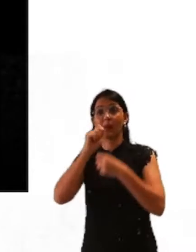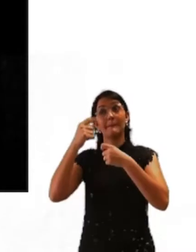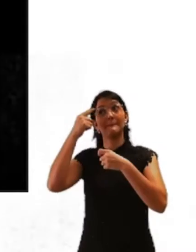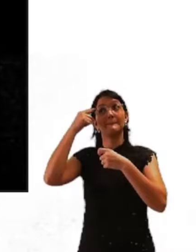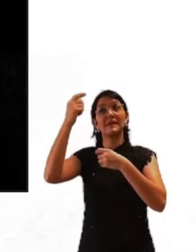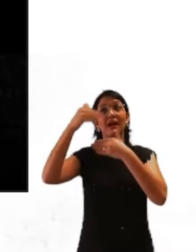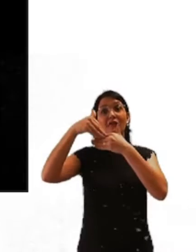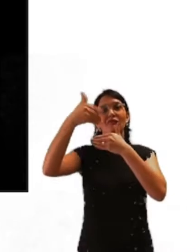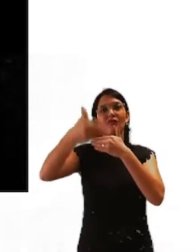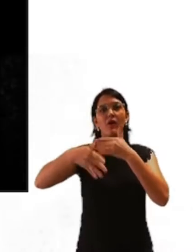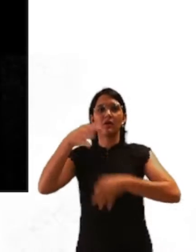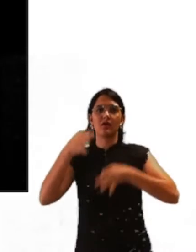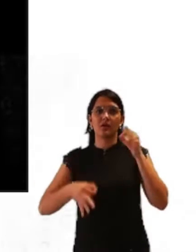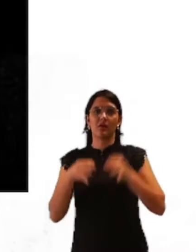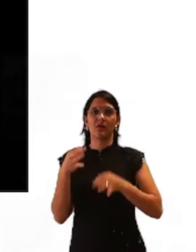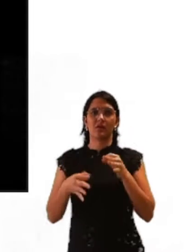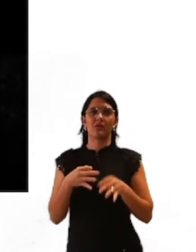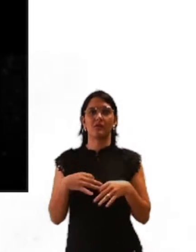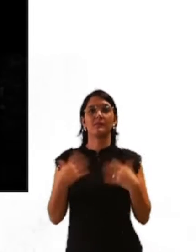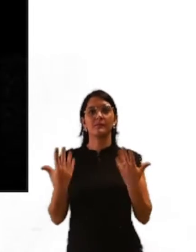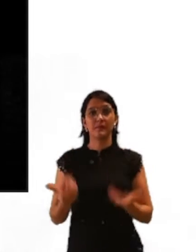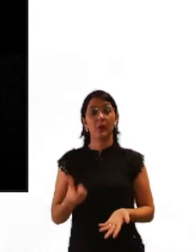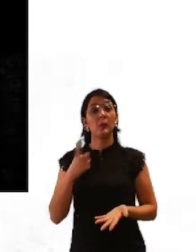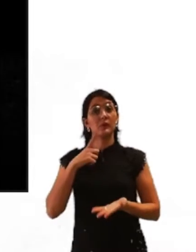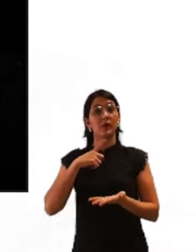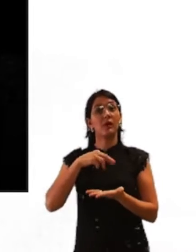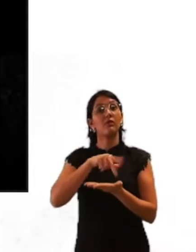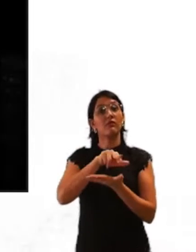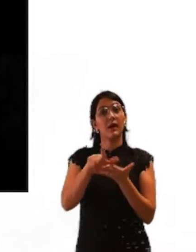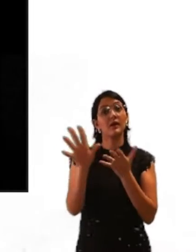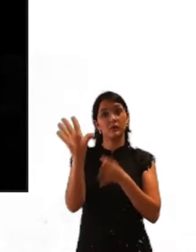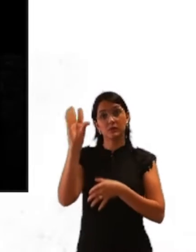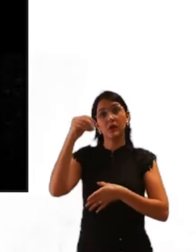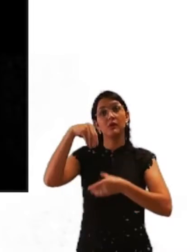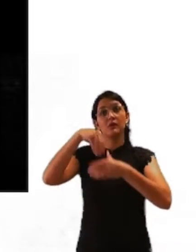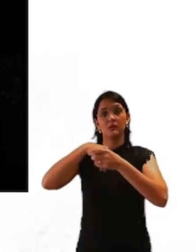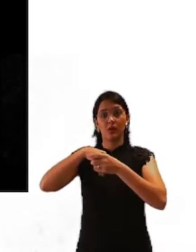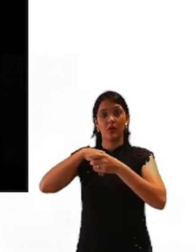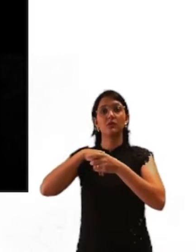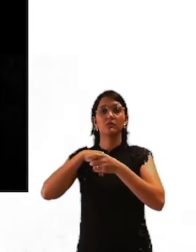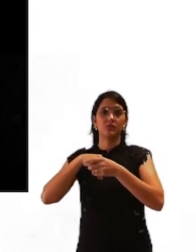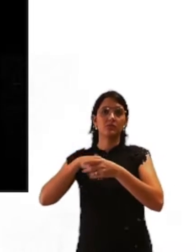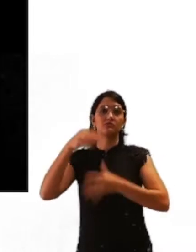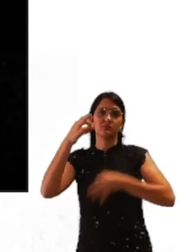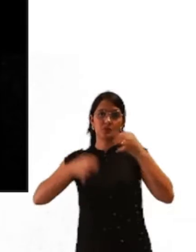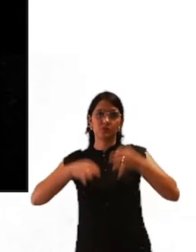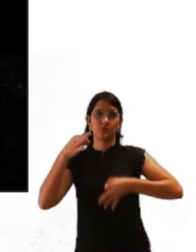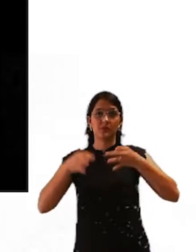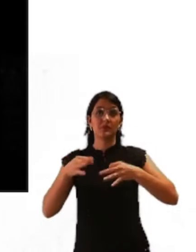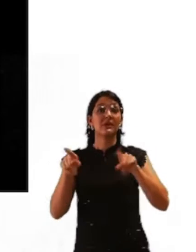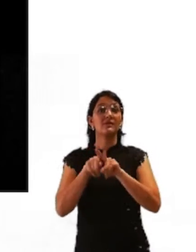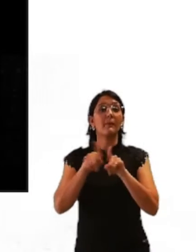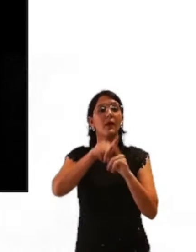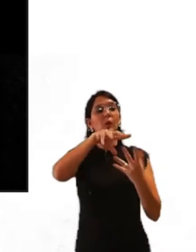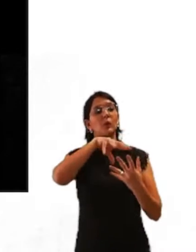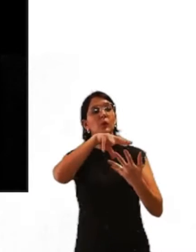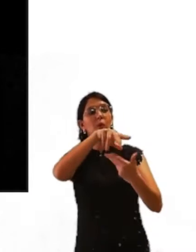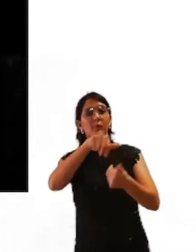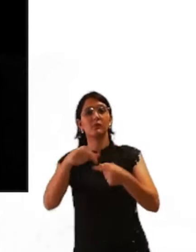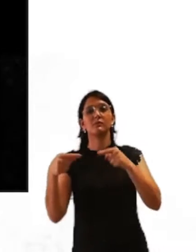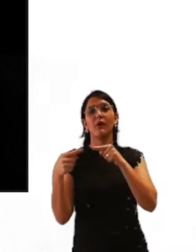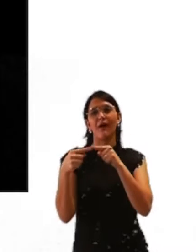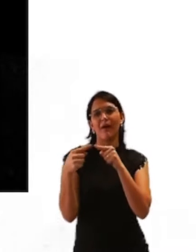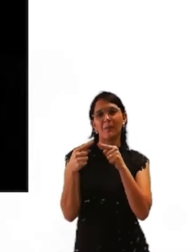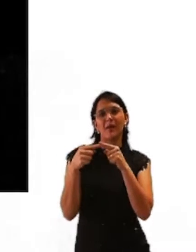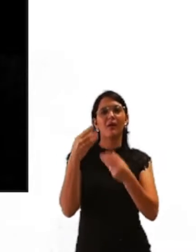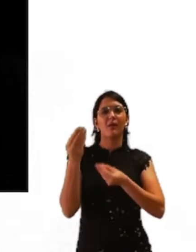extrajurídicos, o que é produzido academicamente e até o que é produzido no mundo prático acerca